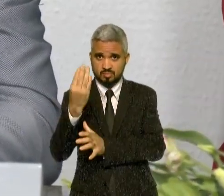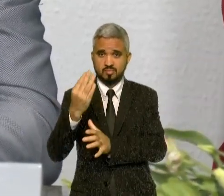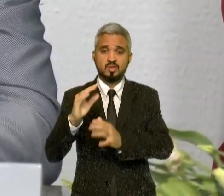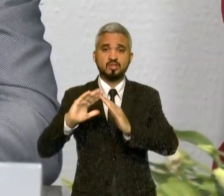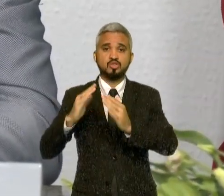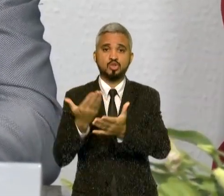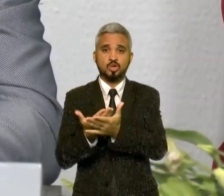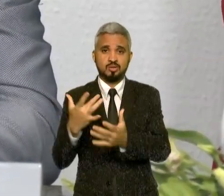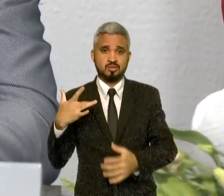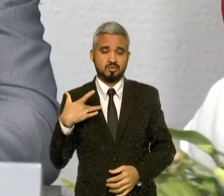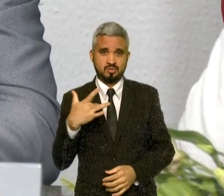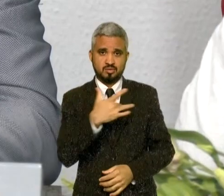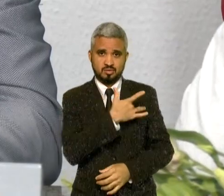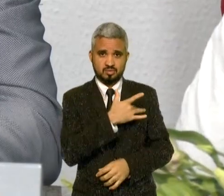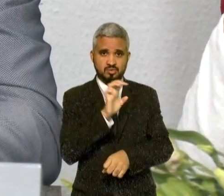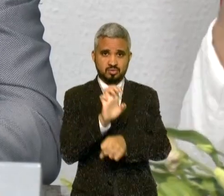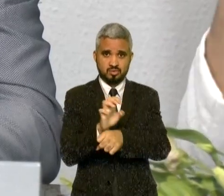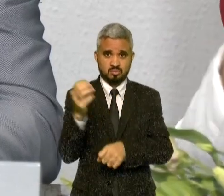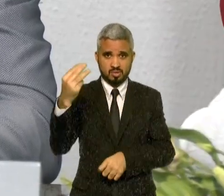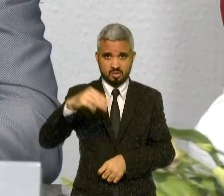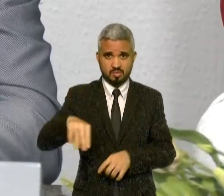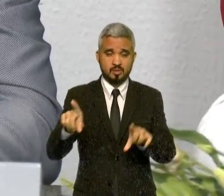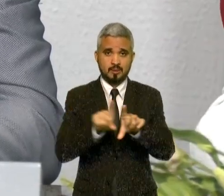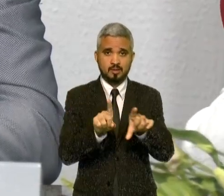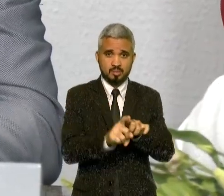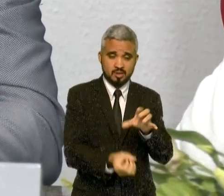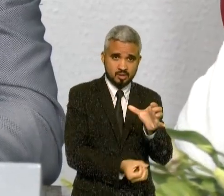Inova Saúde e o programa estadual de bolsas de